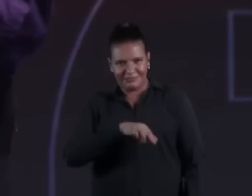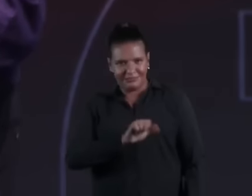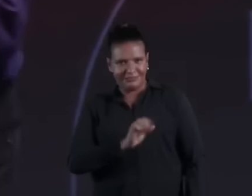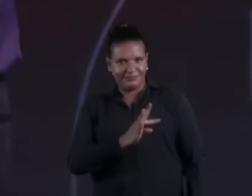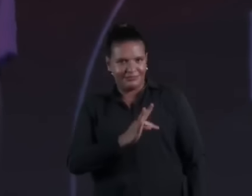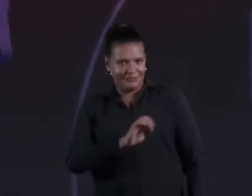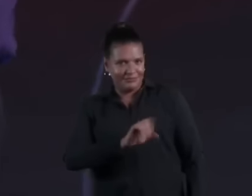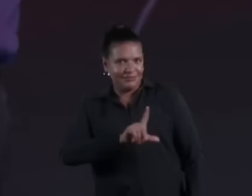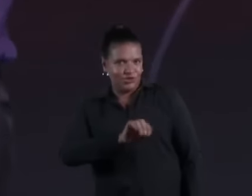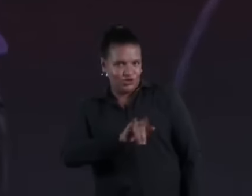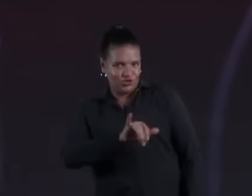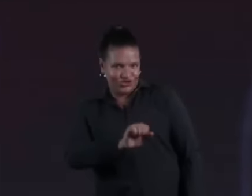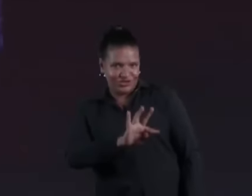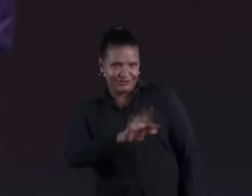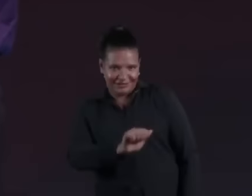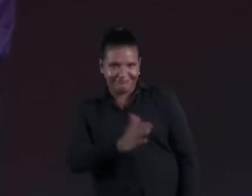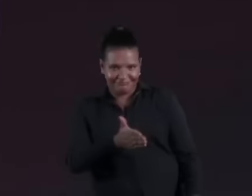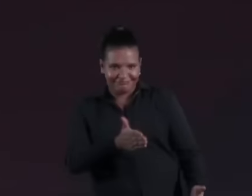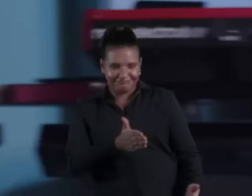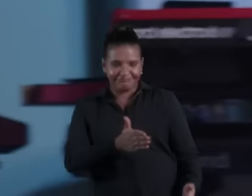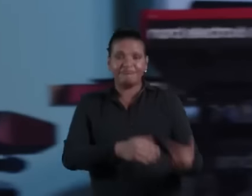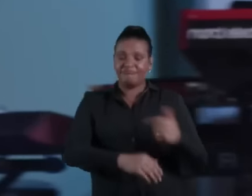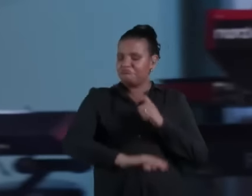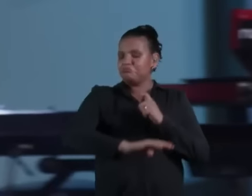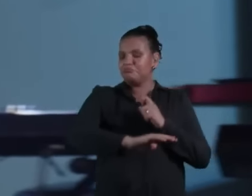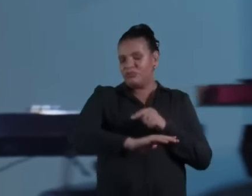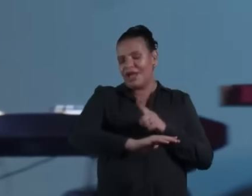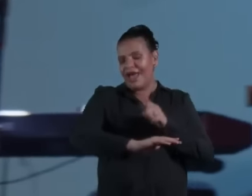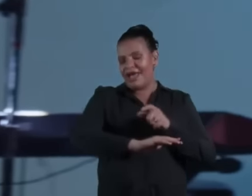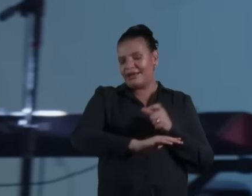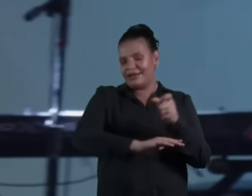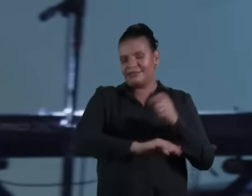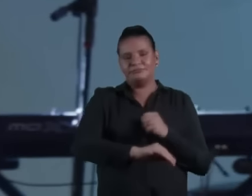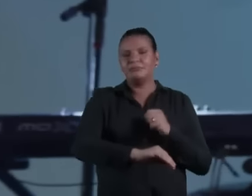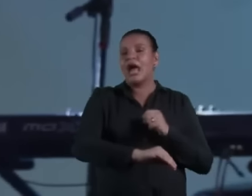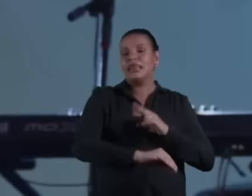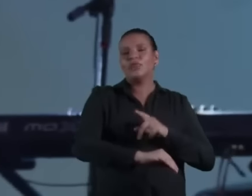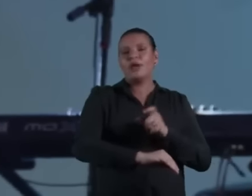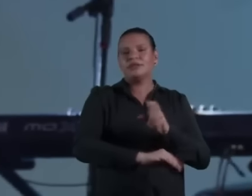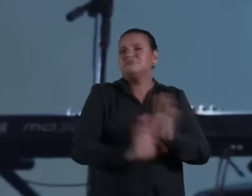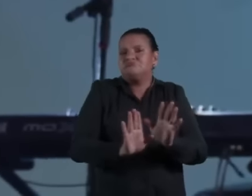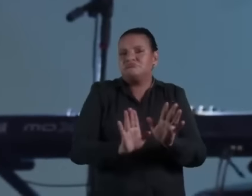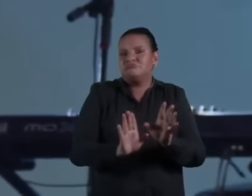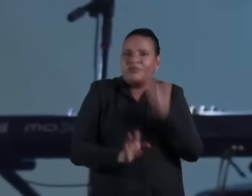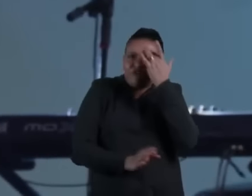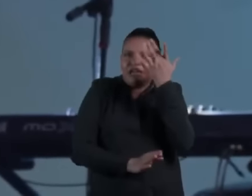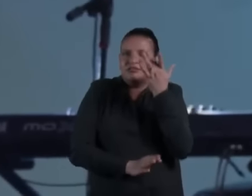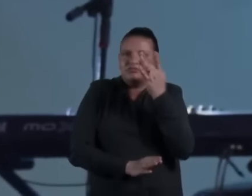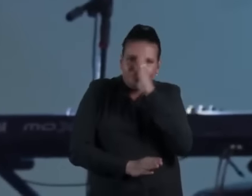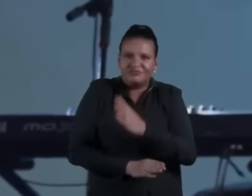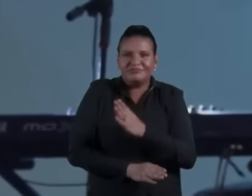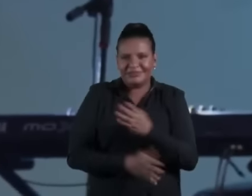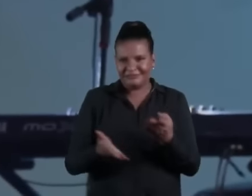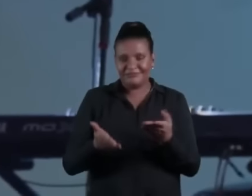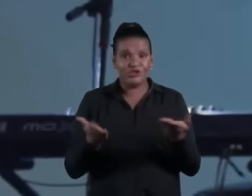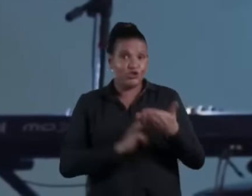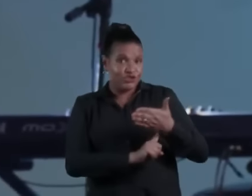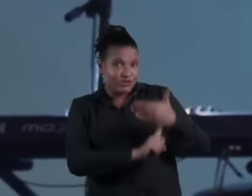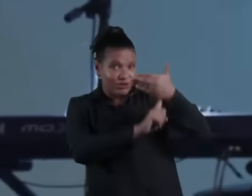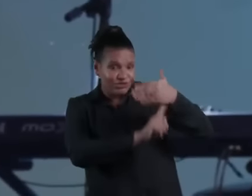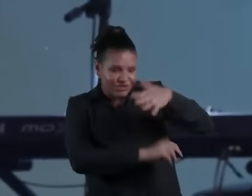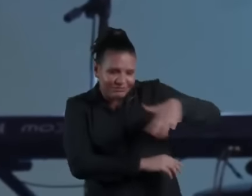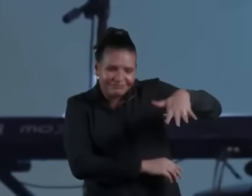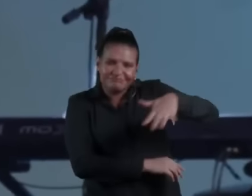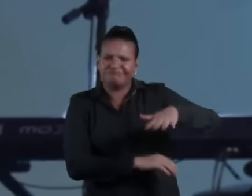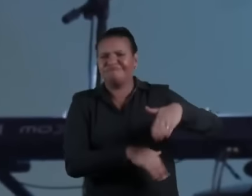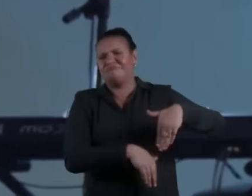um câncer ou já é um câncer então a tecnologia do mundo hoje permite que você discirna